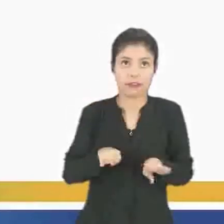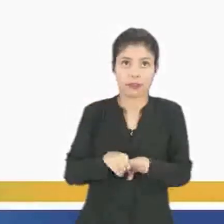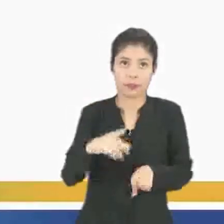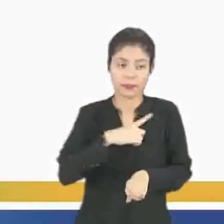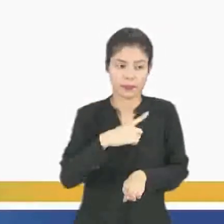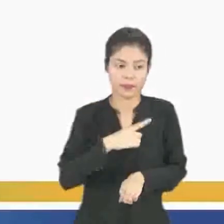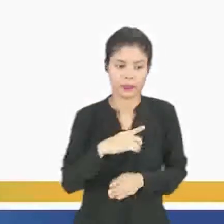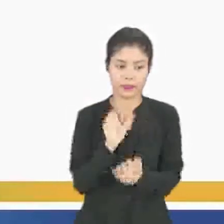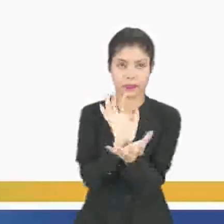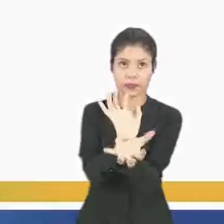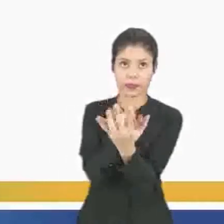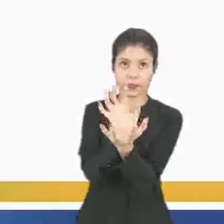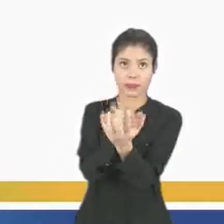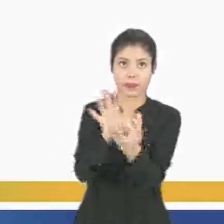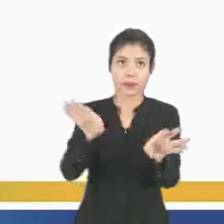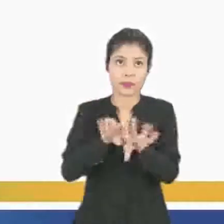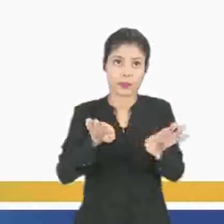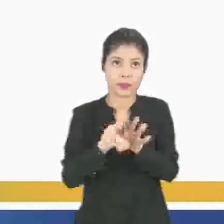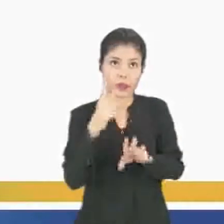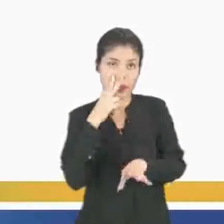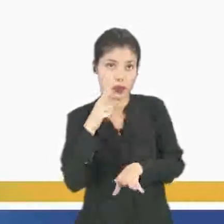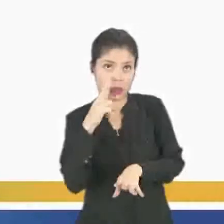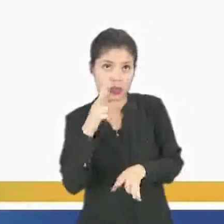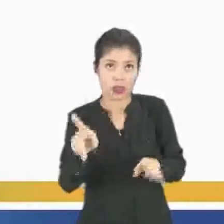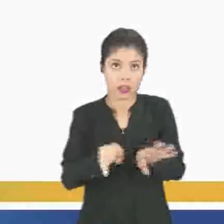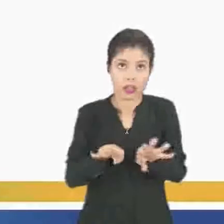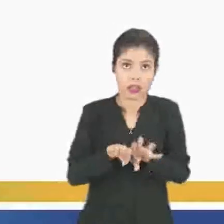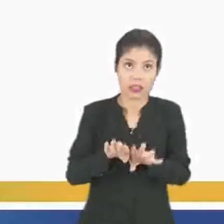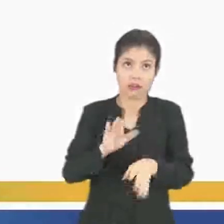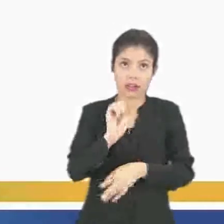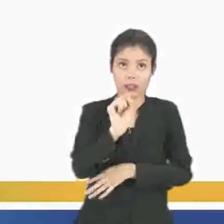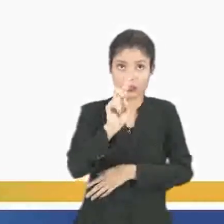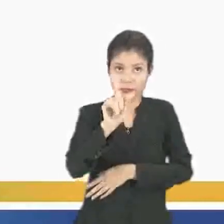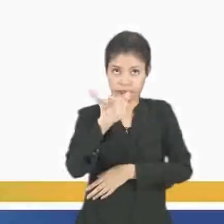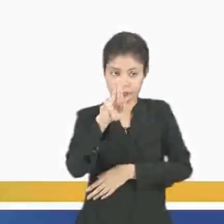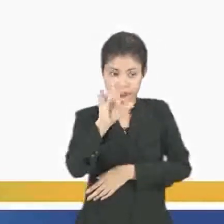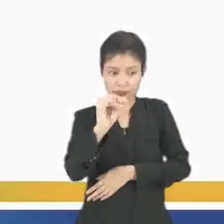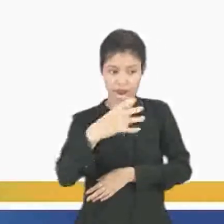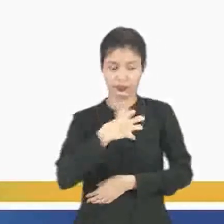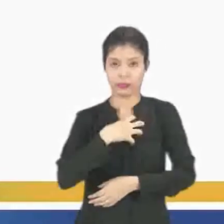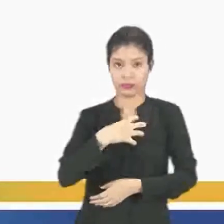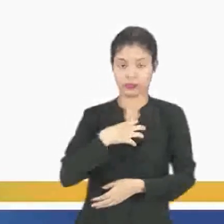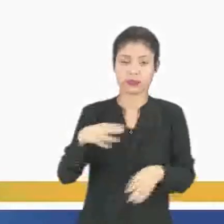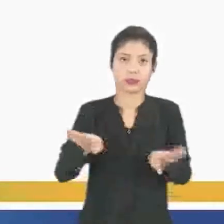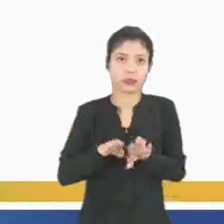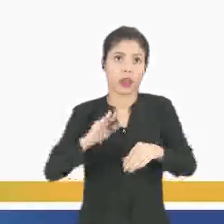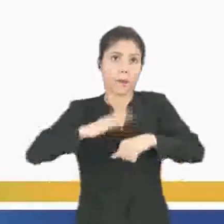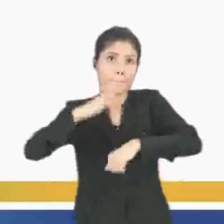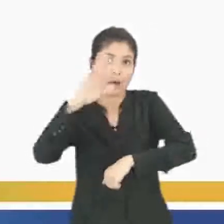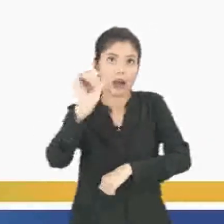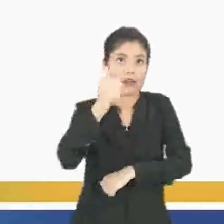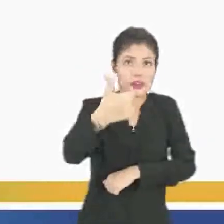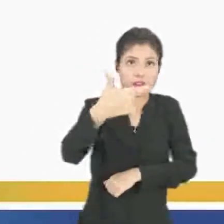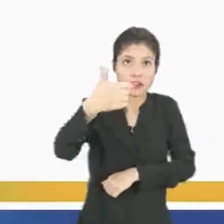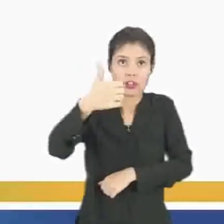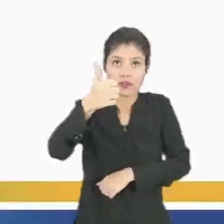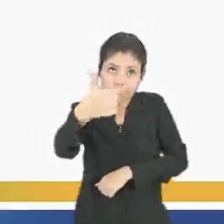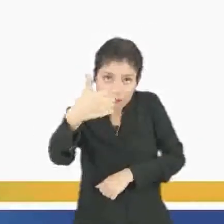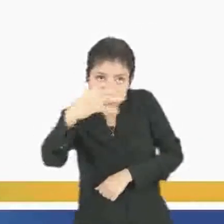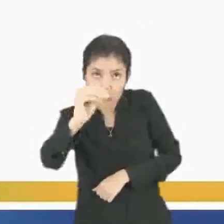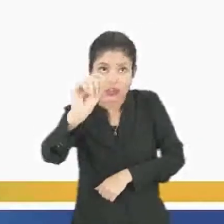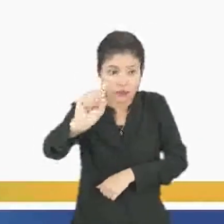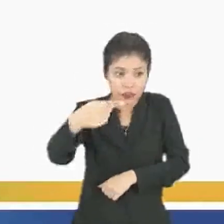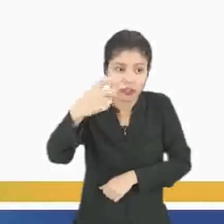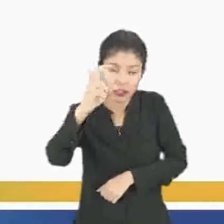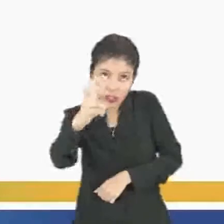podem observar, entre essas cidades nós vamos ter o maior índice em Salvador. 20,5%